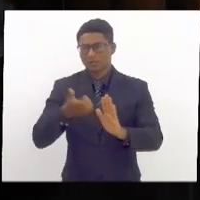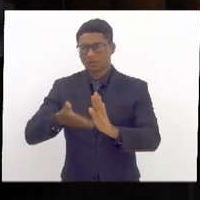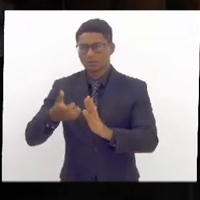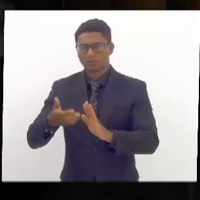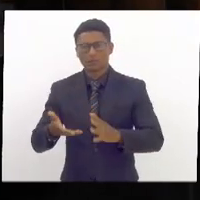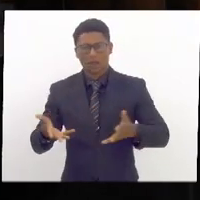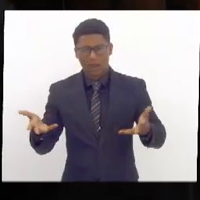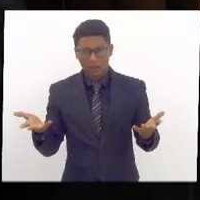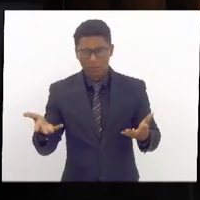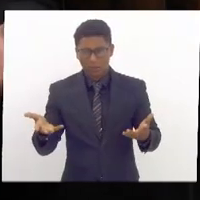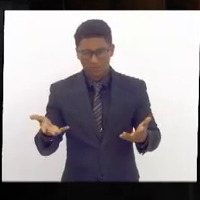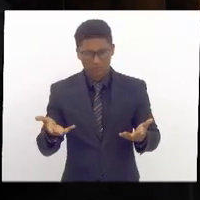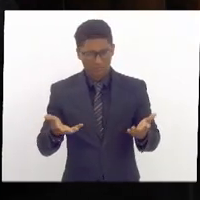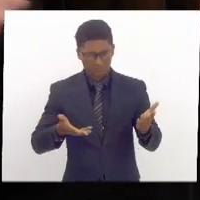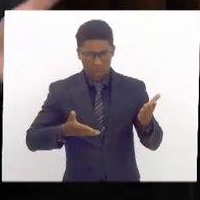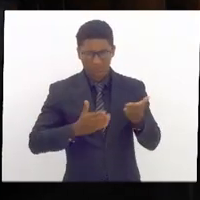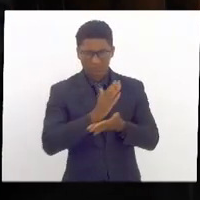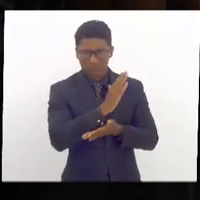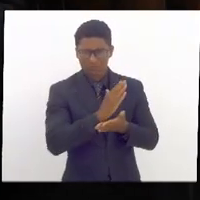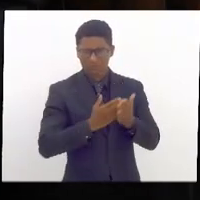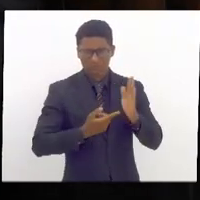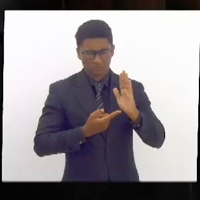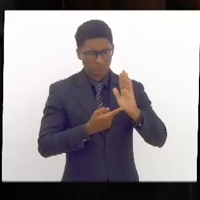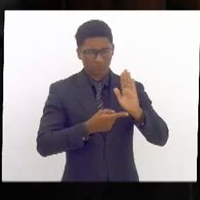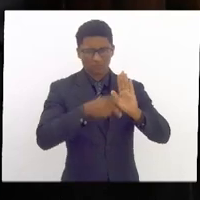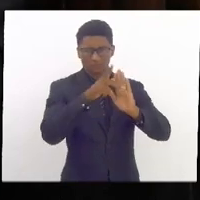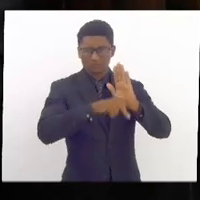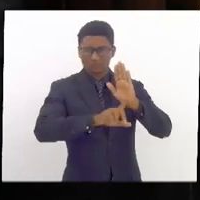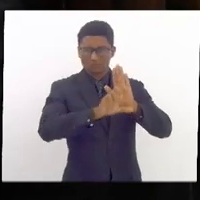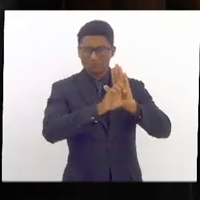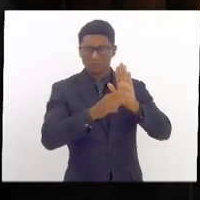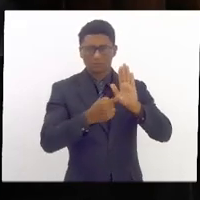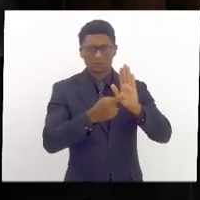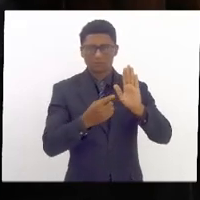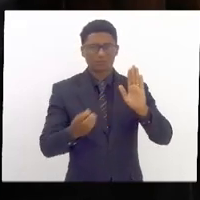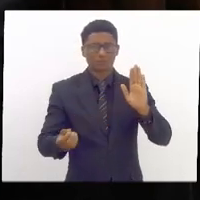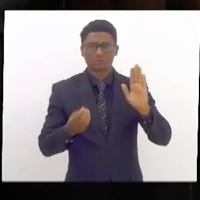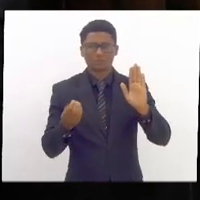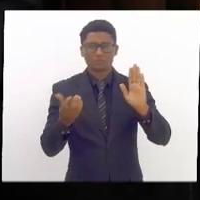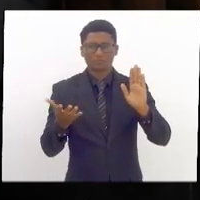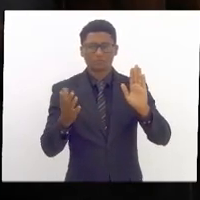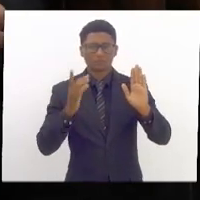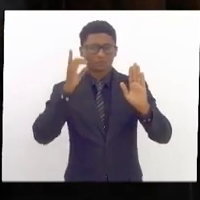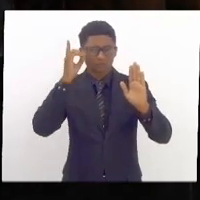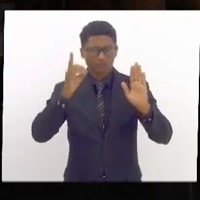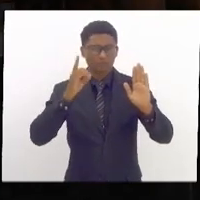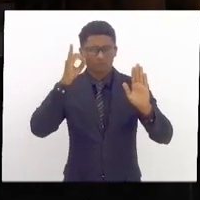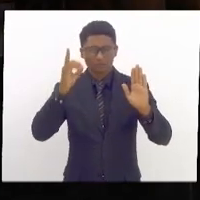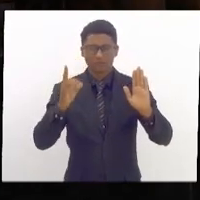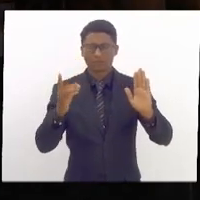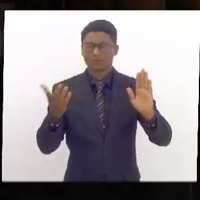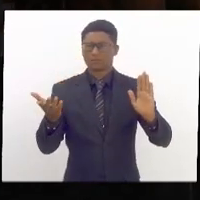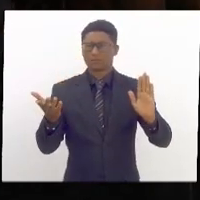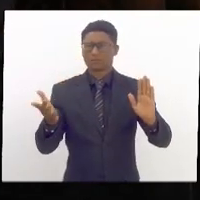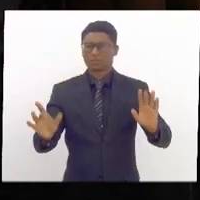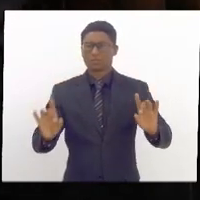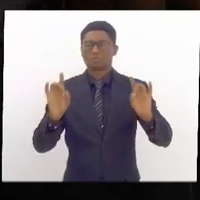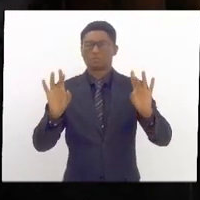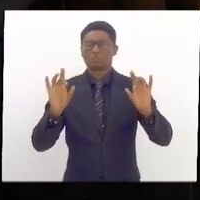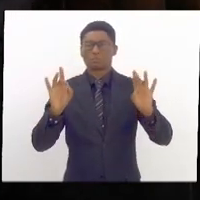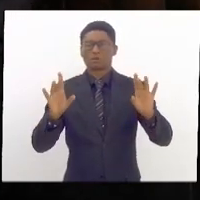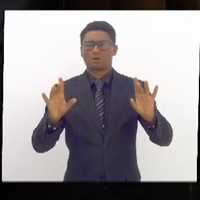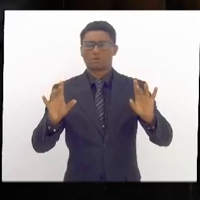aprovaria um conjunto de dispositivos que dariam aos deputados prerrogativas especiais de se